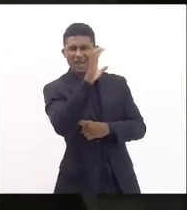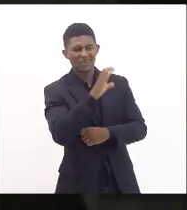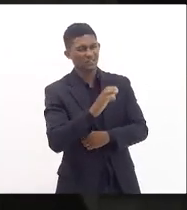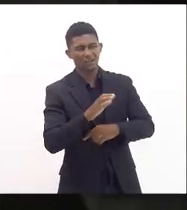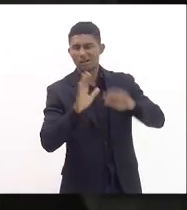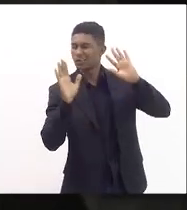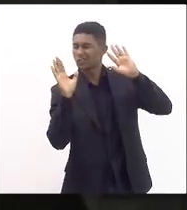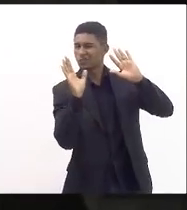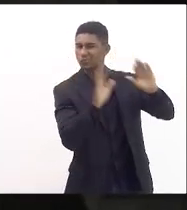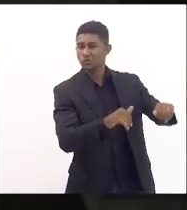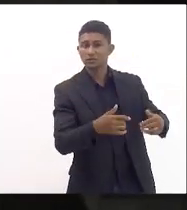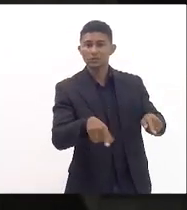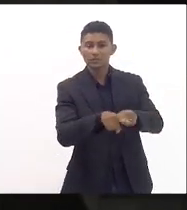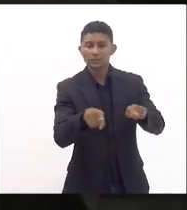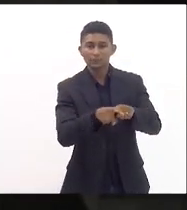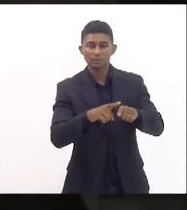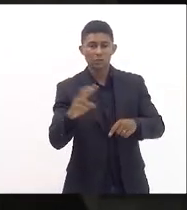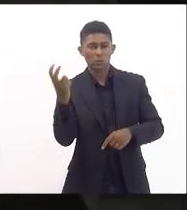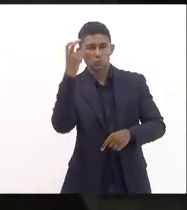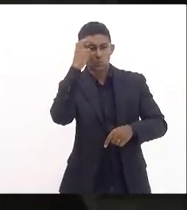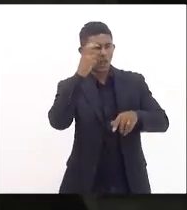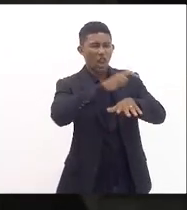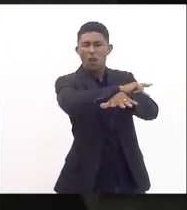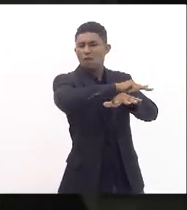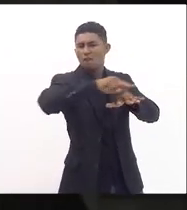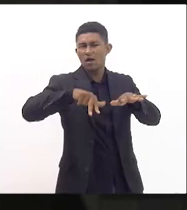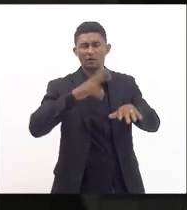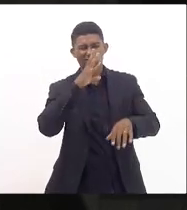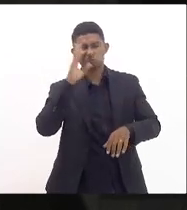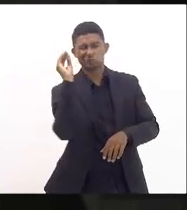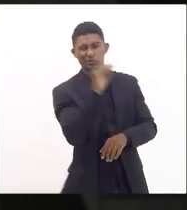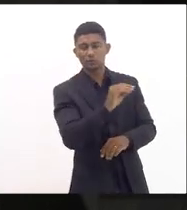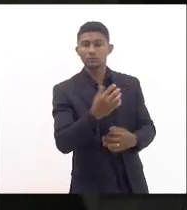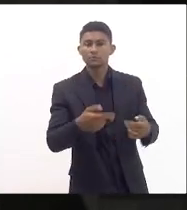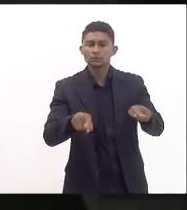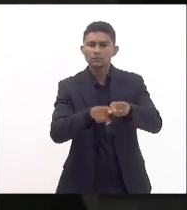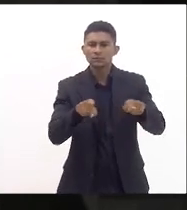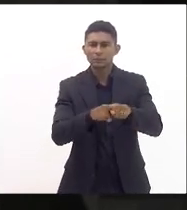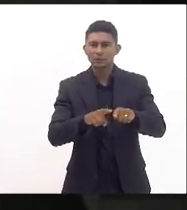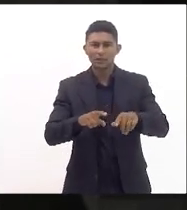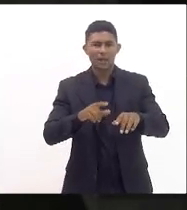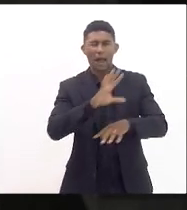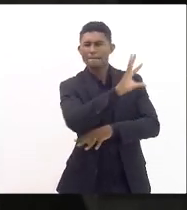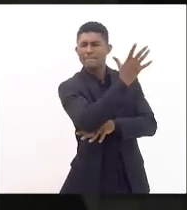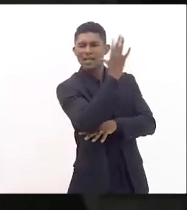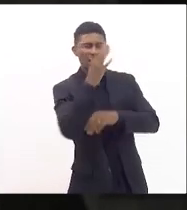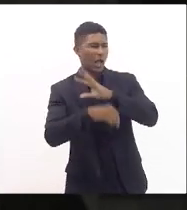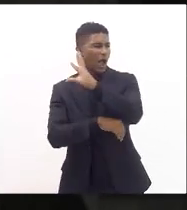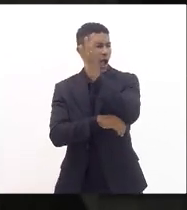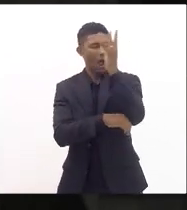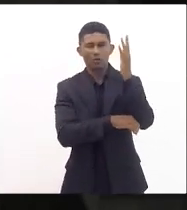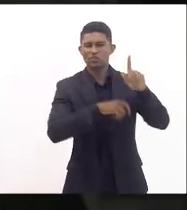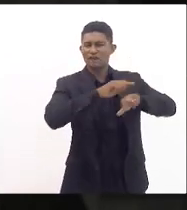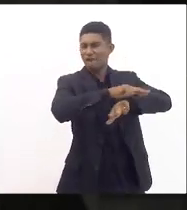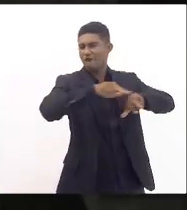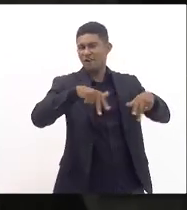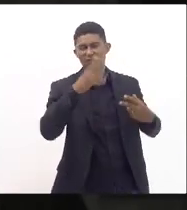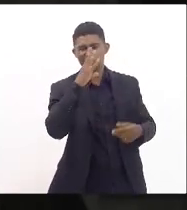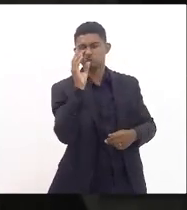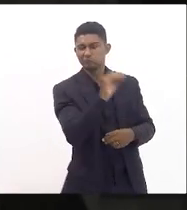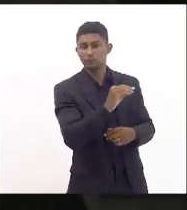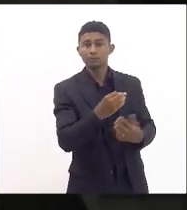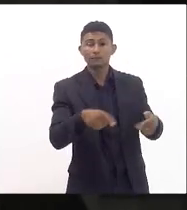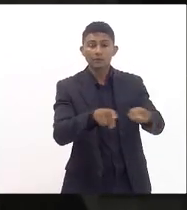que ataca a diversidade cultural, este governo que desrespeita a diversidade ambiental, que quer amordaçar a escola, professores